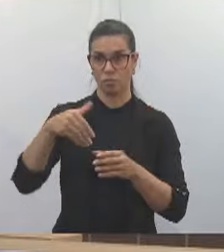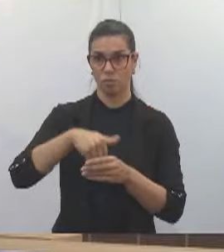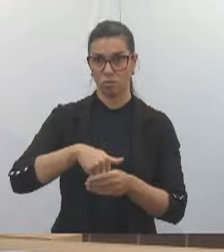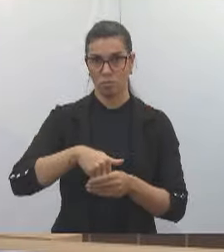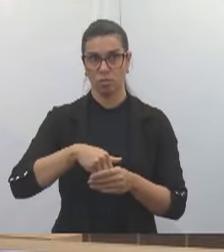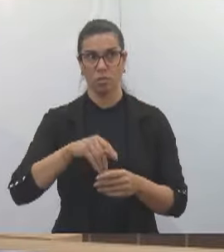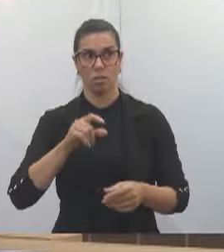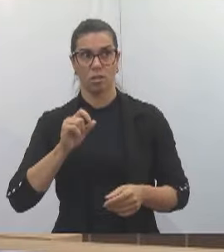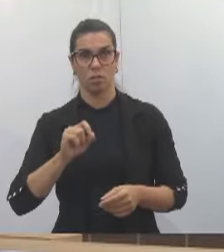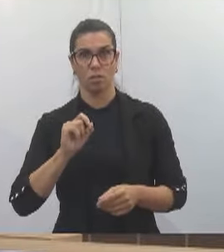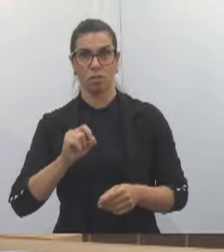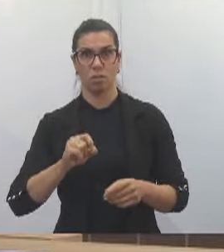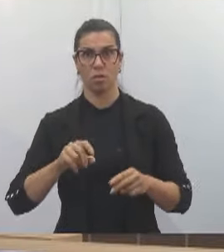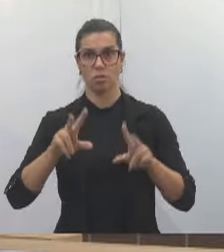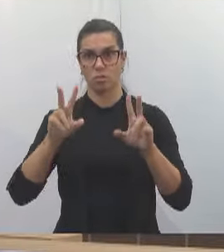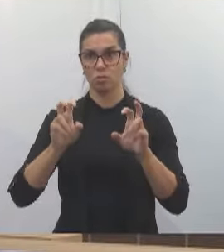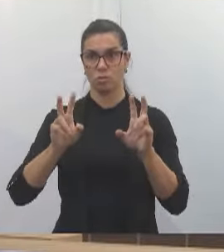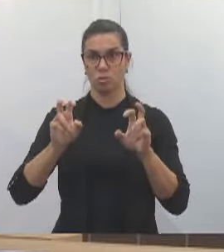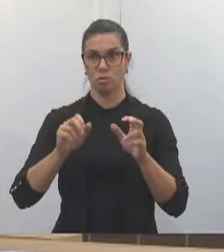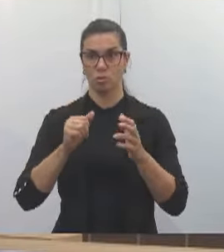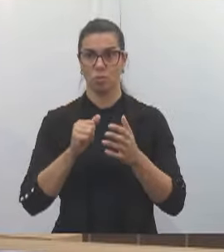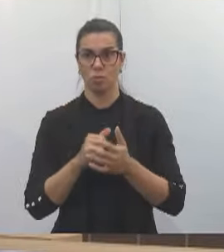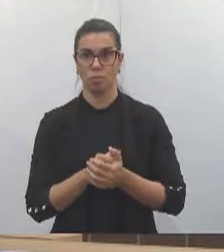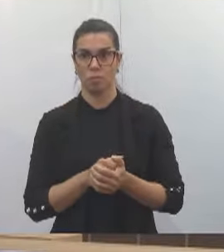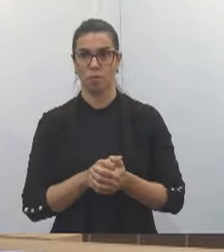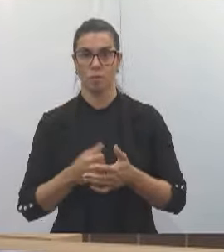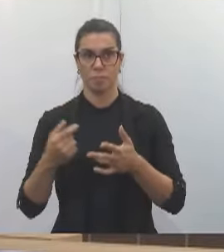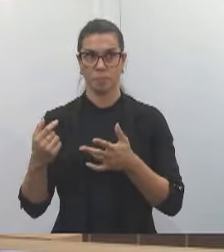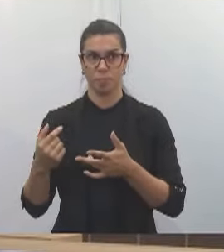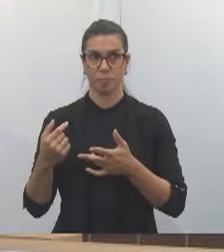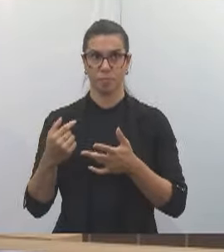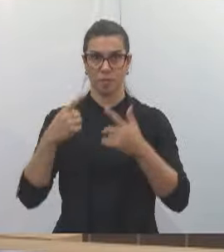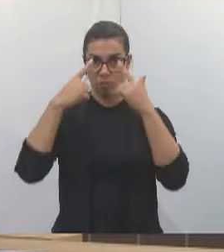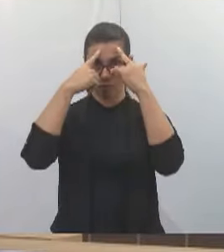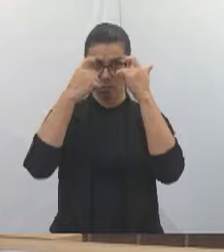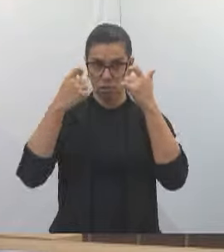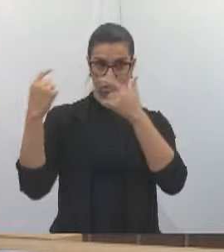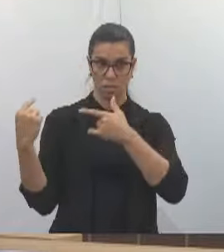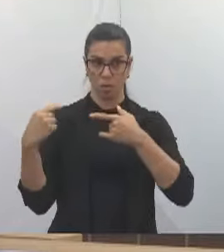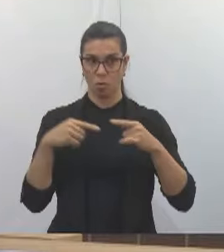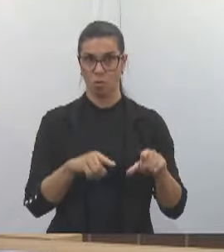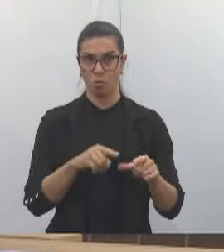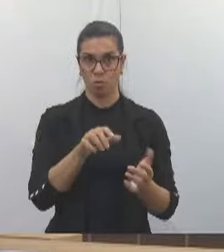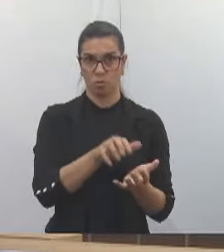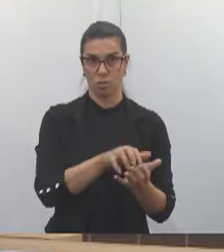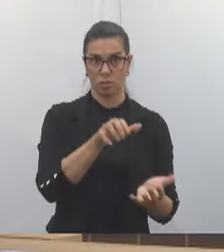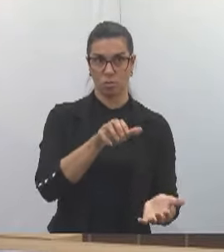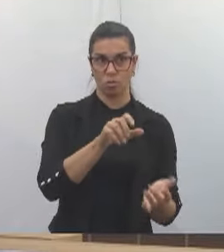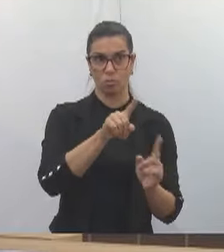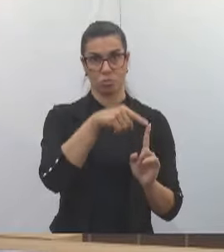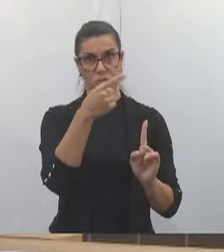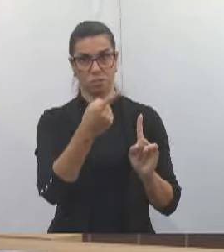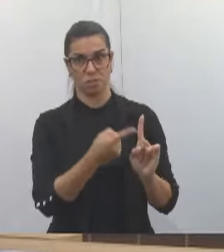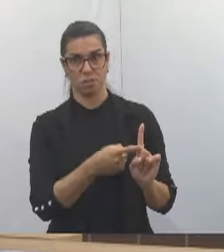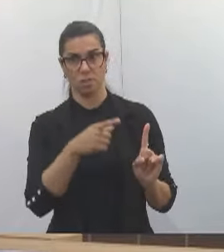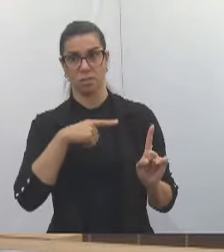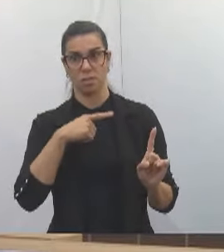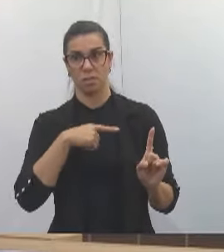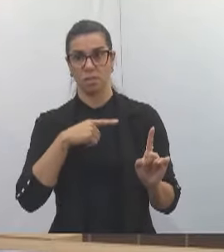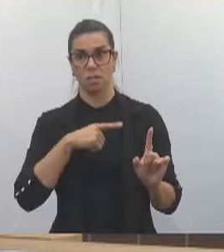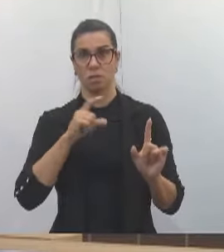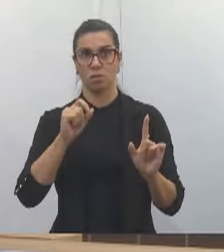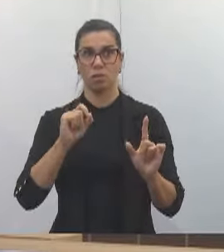figura, de maus tratos contra um idoso, contra uma gestante, a gente teria um